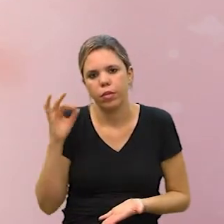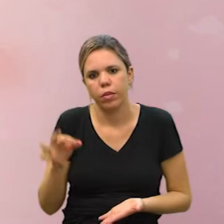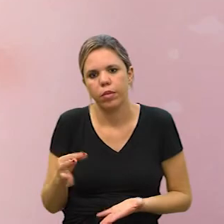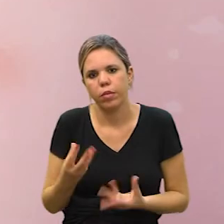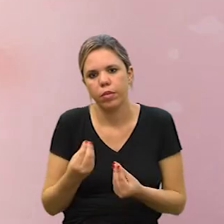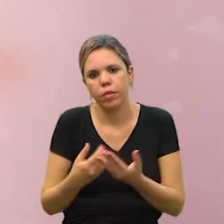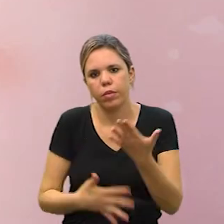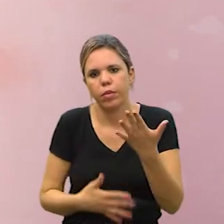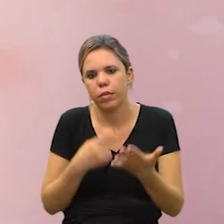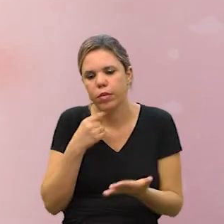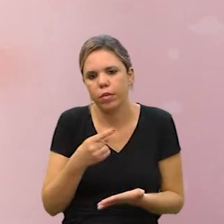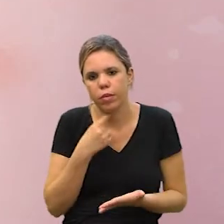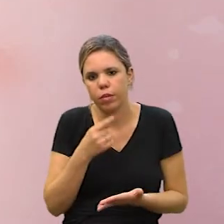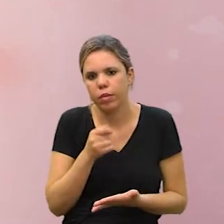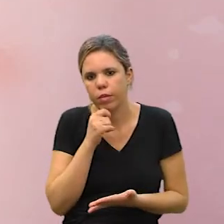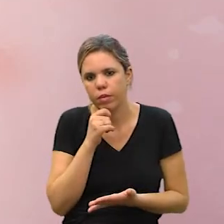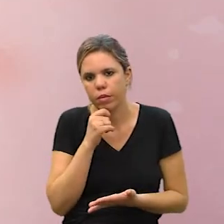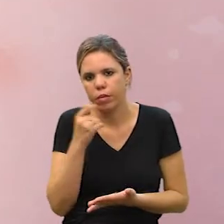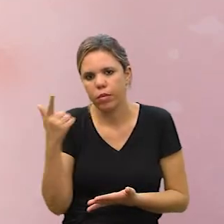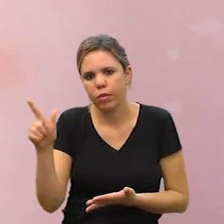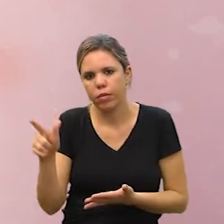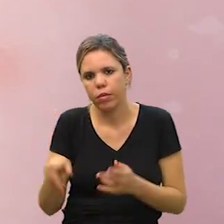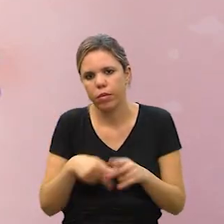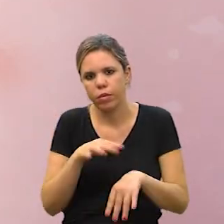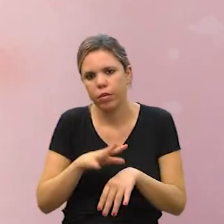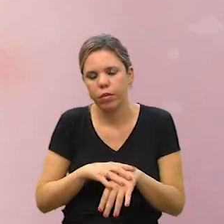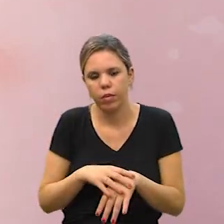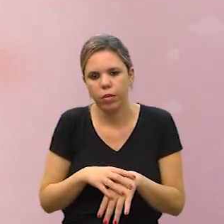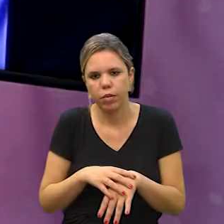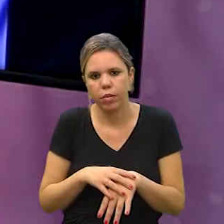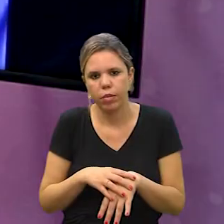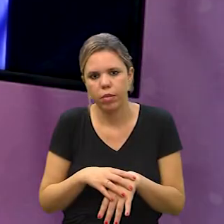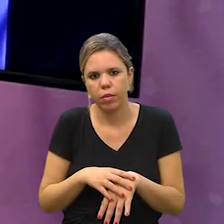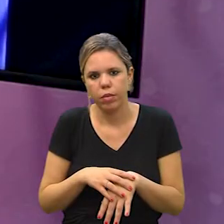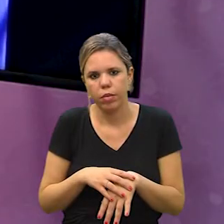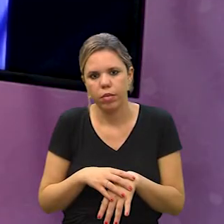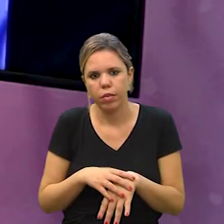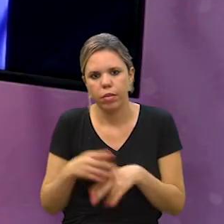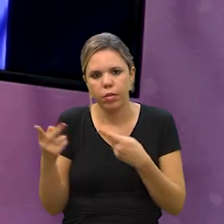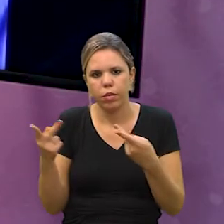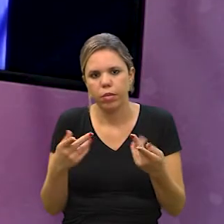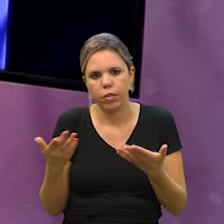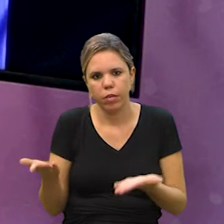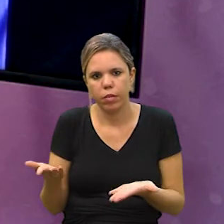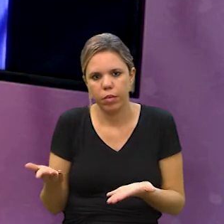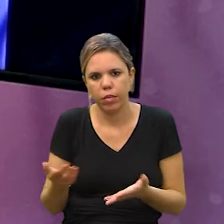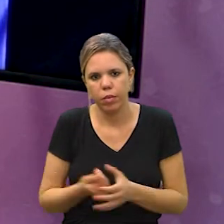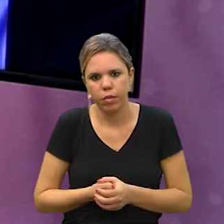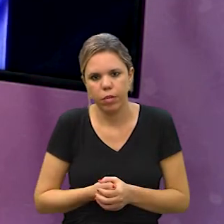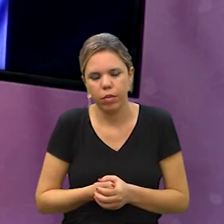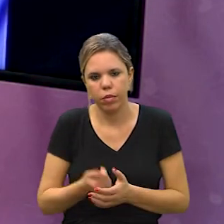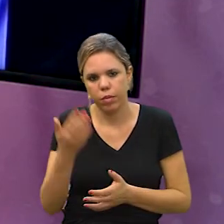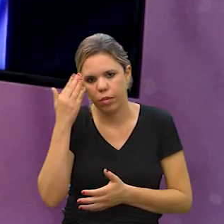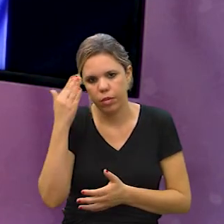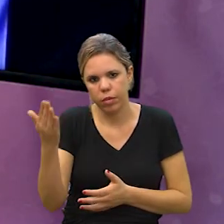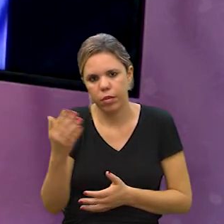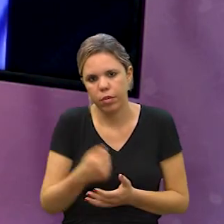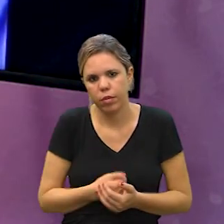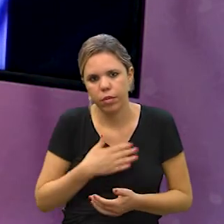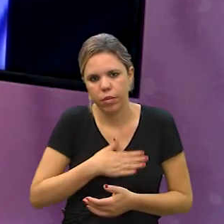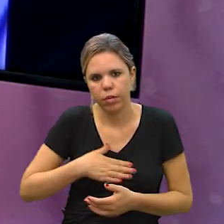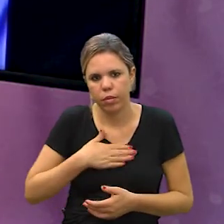eu tenho certeza que tem muita dúvida ainda e até de outras doenças deixar aqui o convite para o Senhor muito obrigado